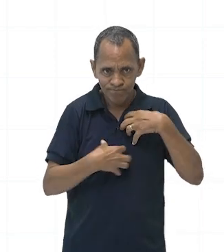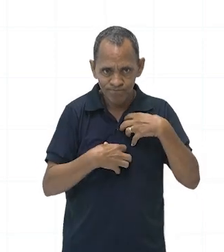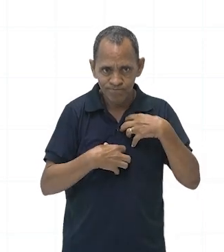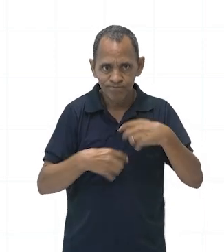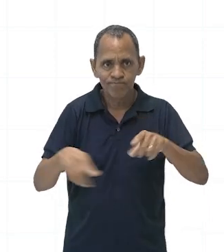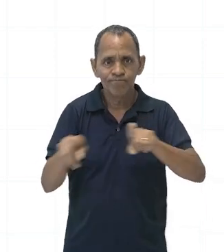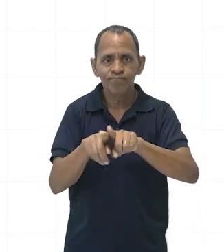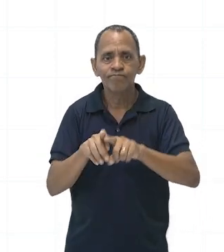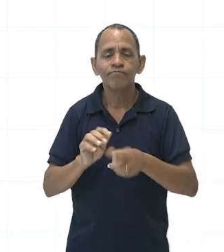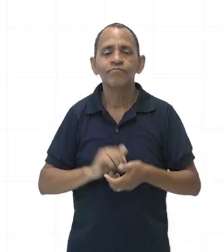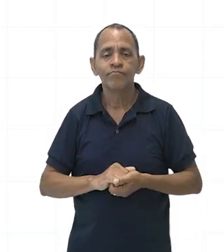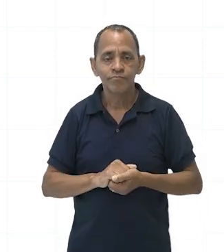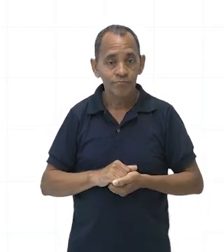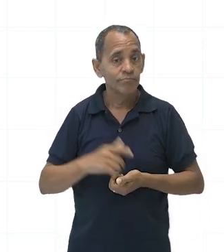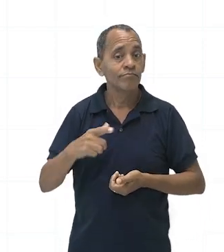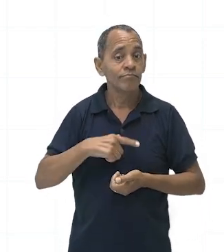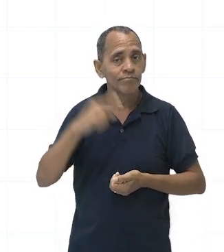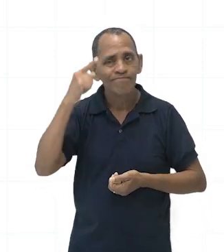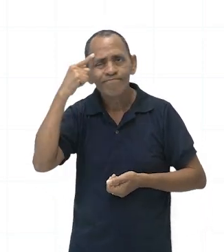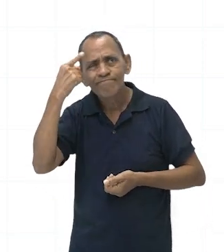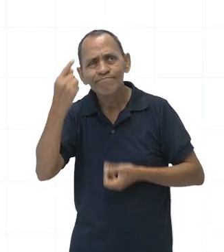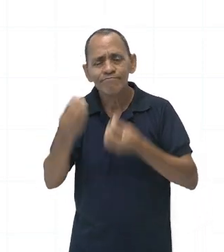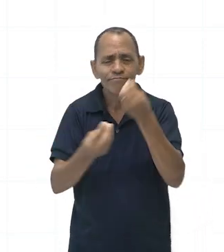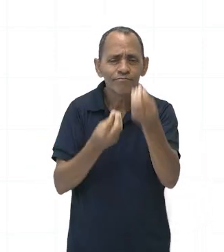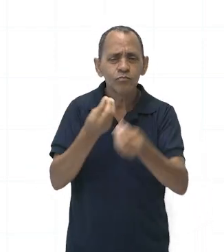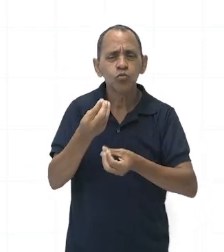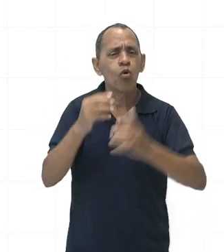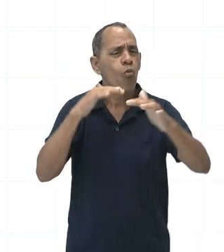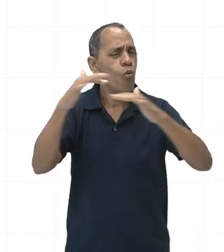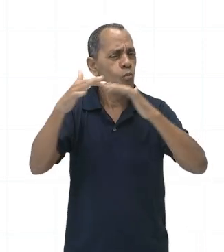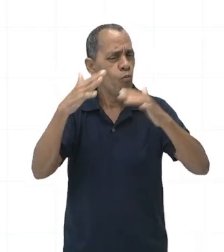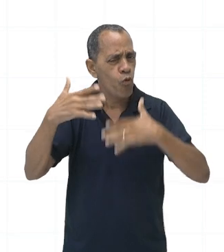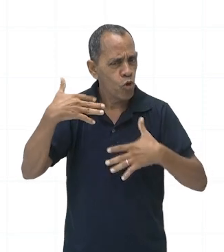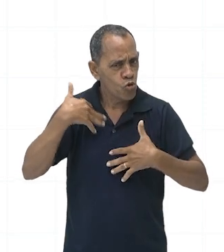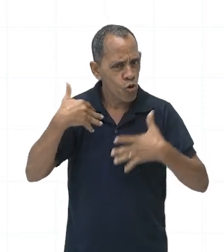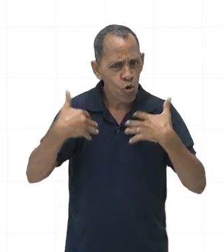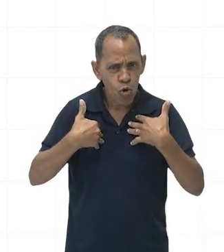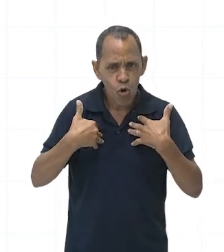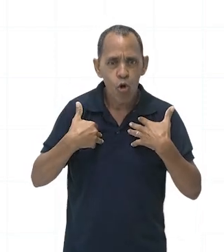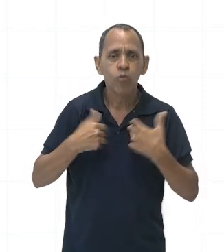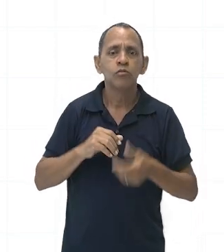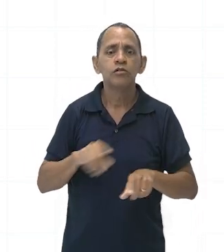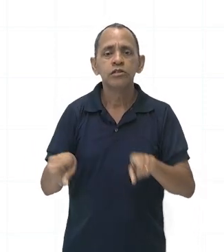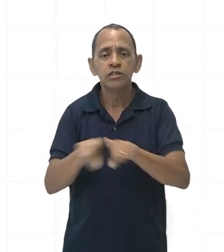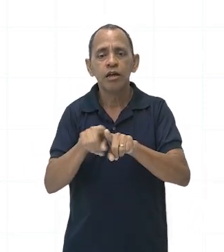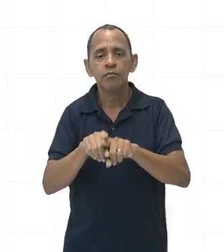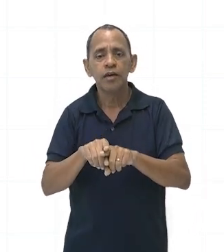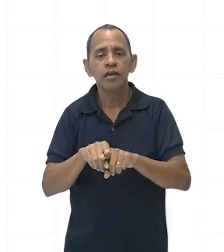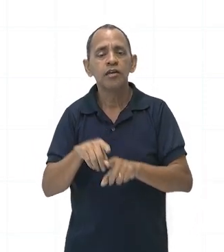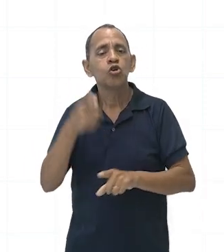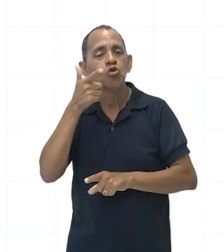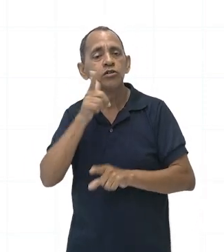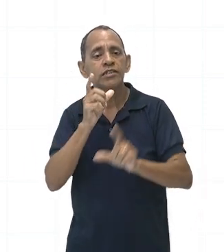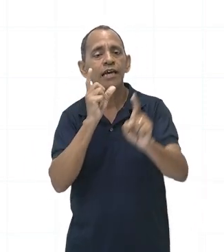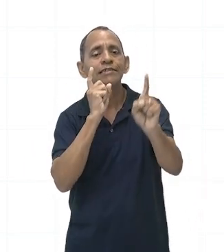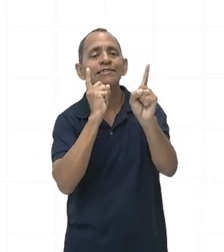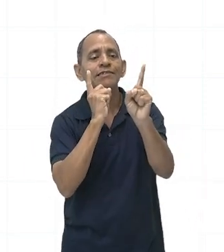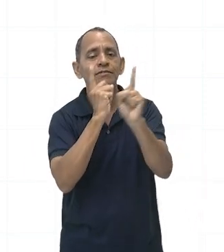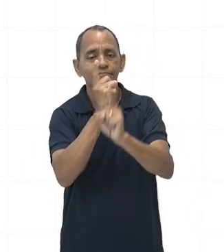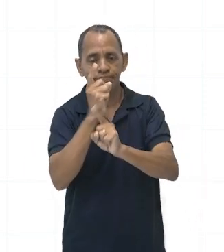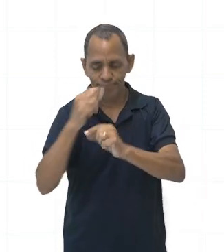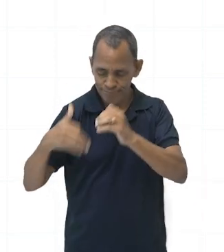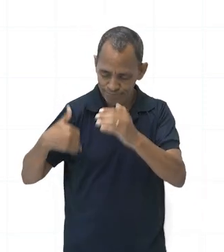vai tomar consciência do seu próprio corpo, reconhecendo e identificando